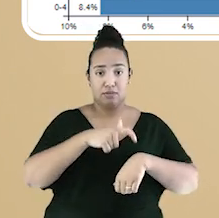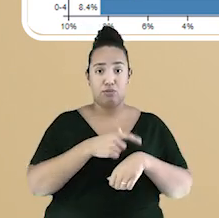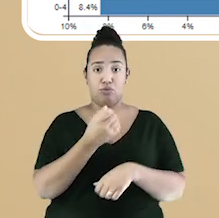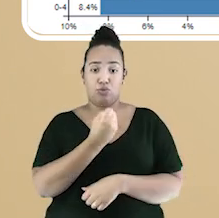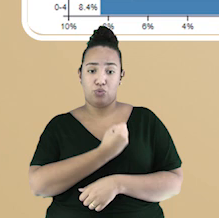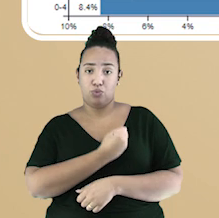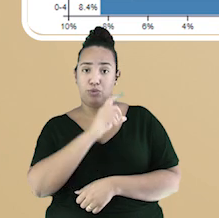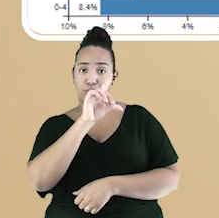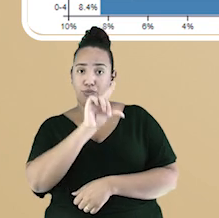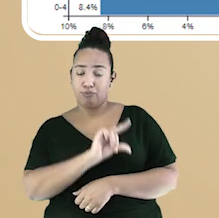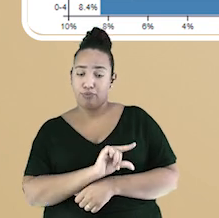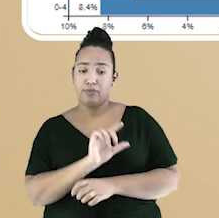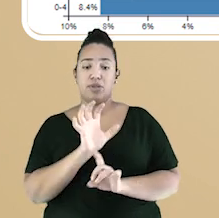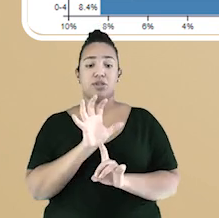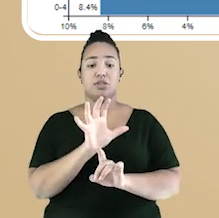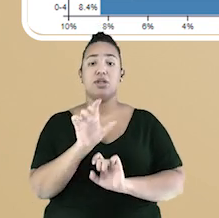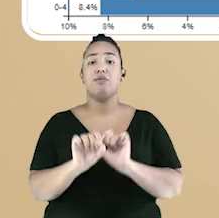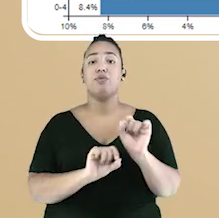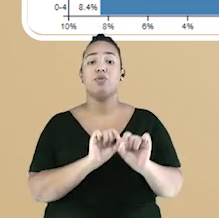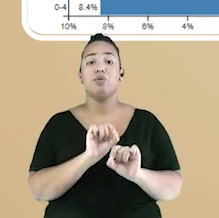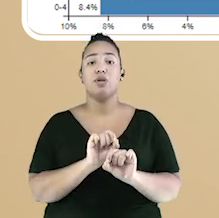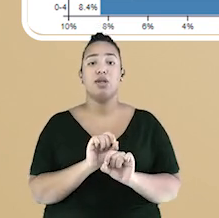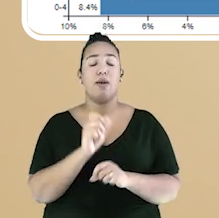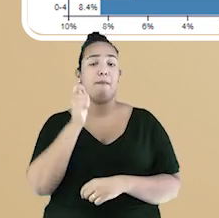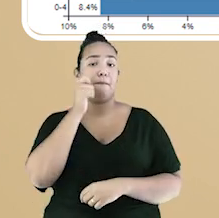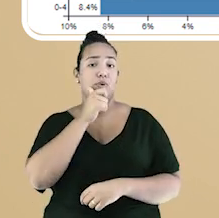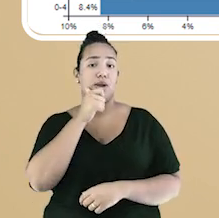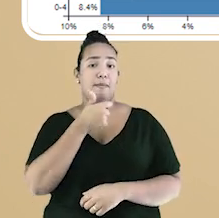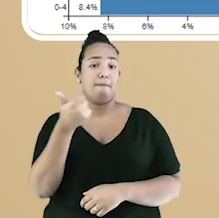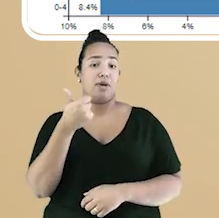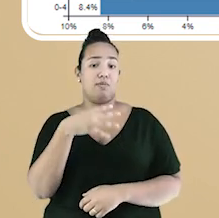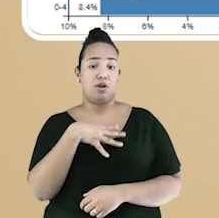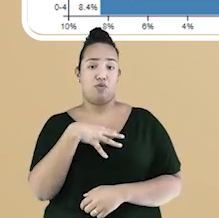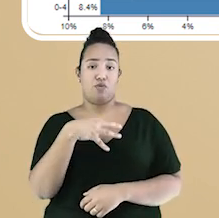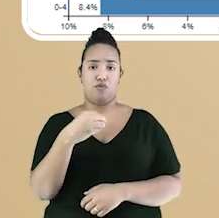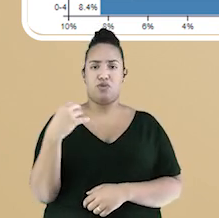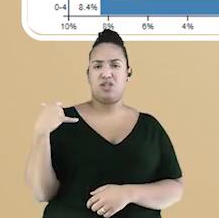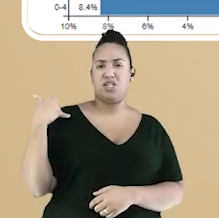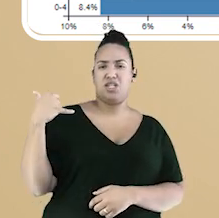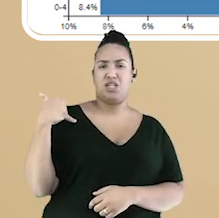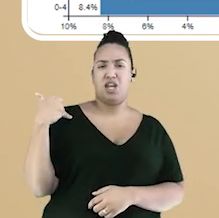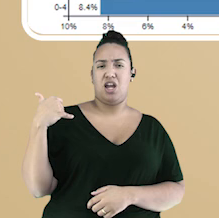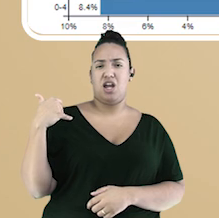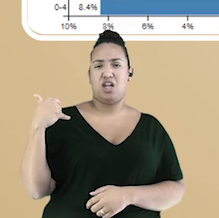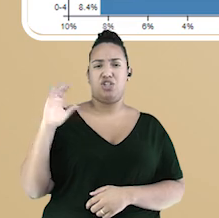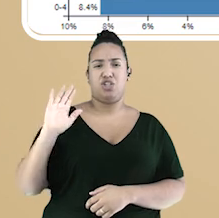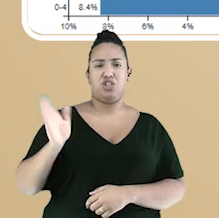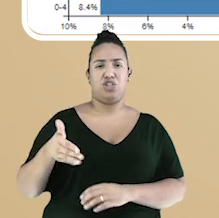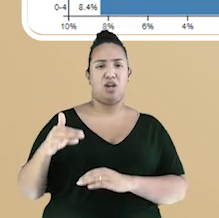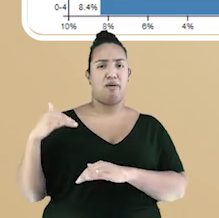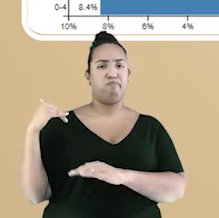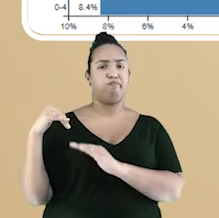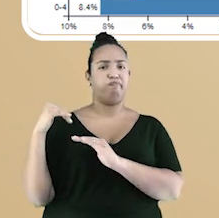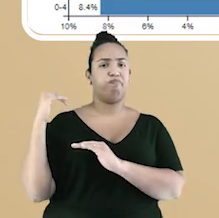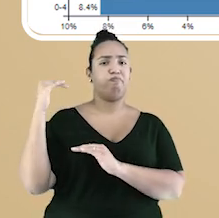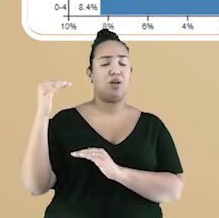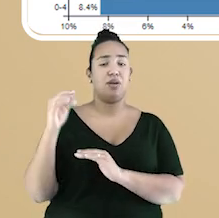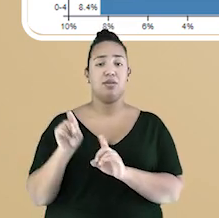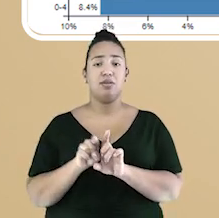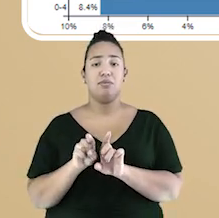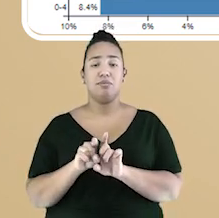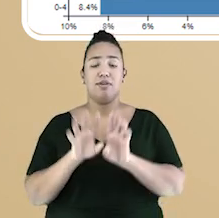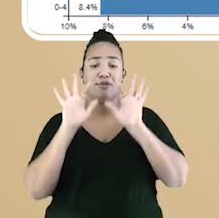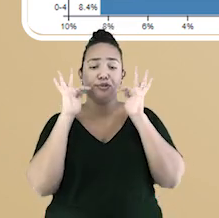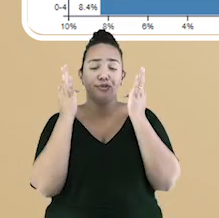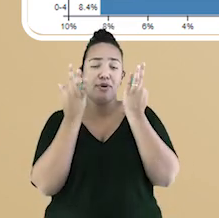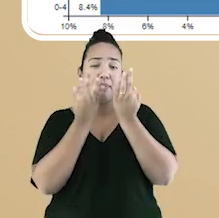para o português, que incentivava as mulheres a terem o primeiro filho com maiores idades e que adotassem um